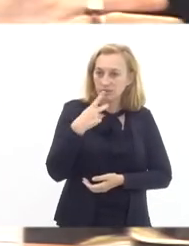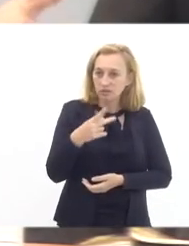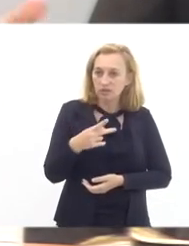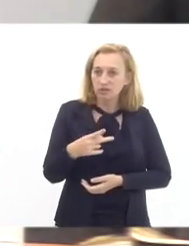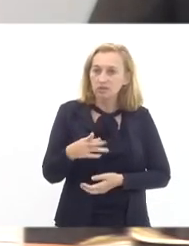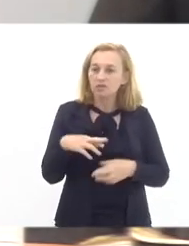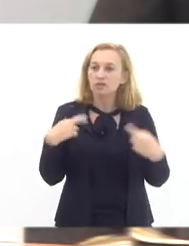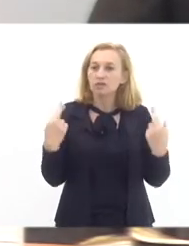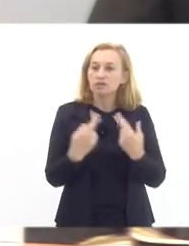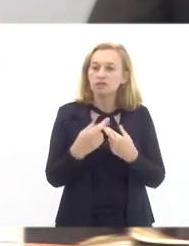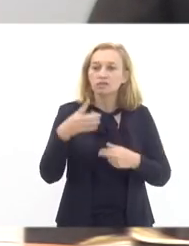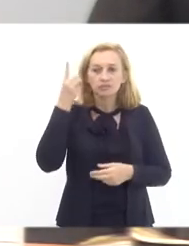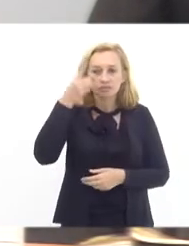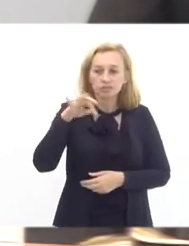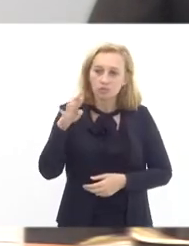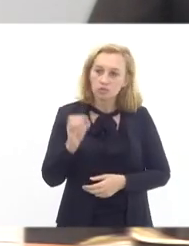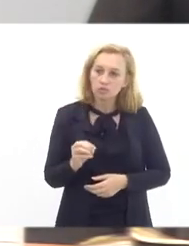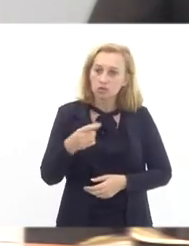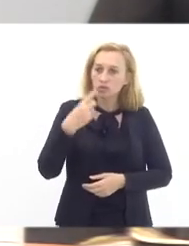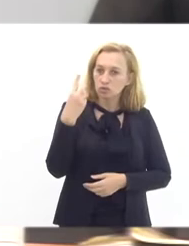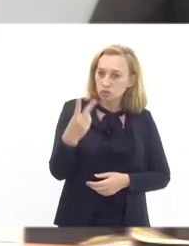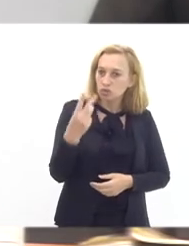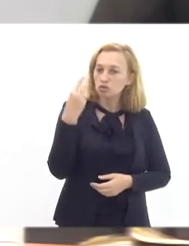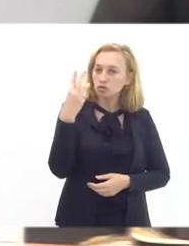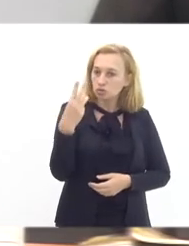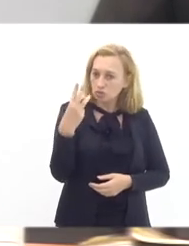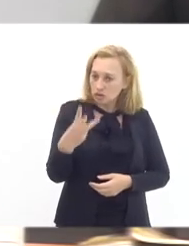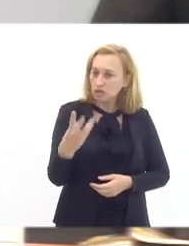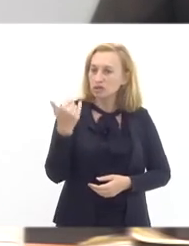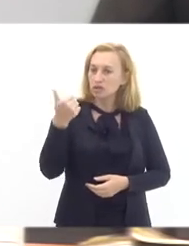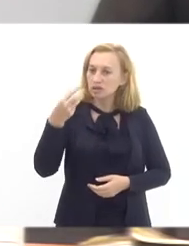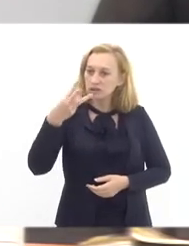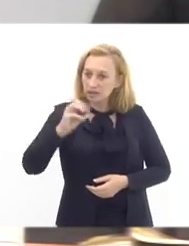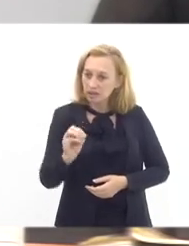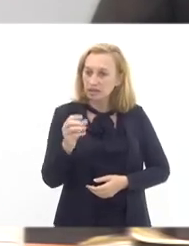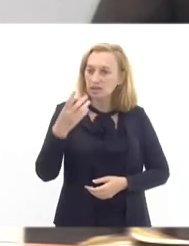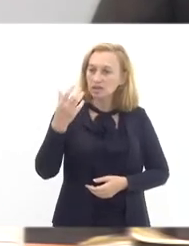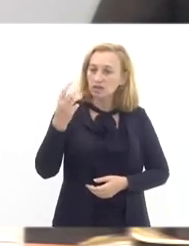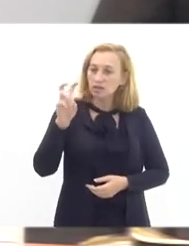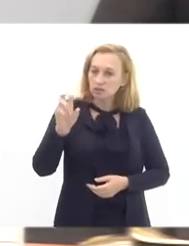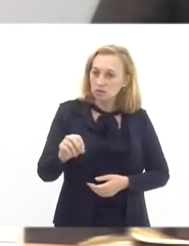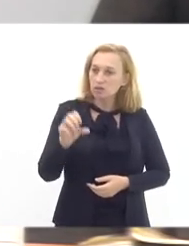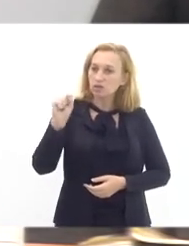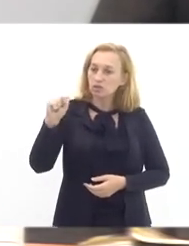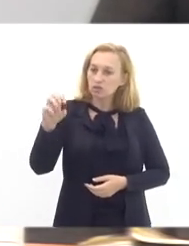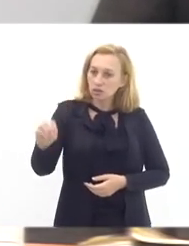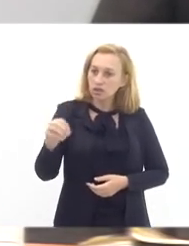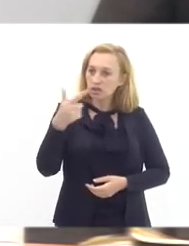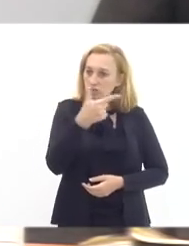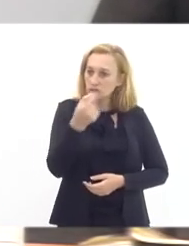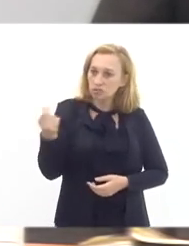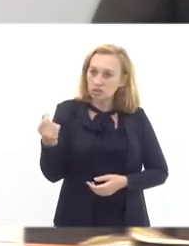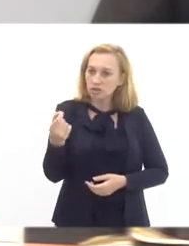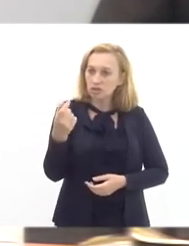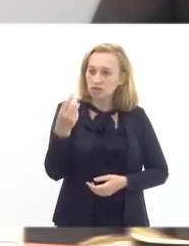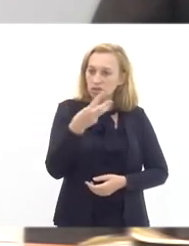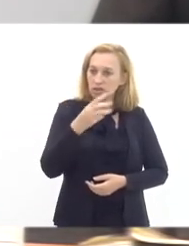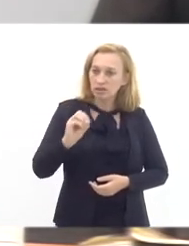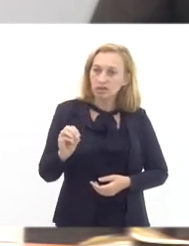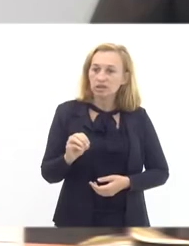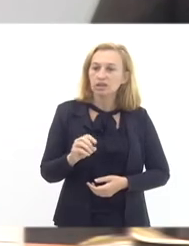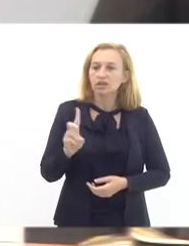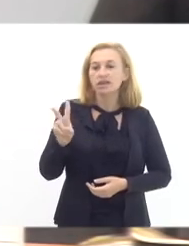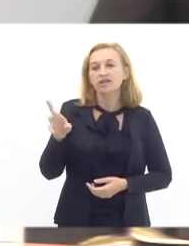fazia reunião, deputado Ronaldo, com 2, com 10, com 30, com 50, com 80, com 200, com 300. E a